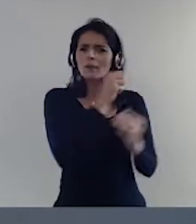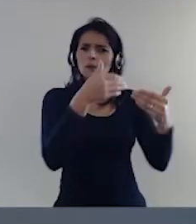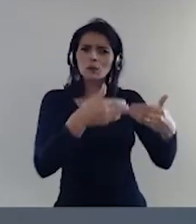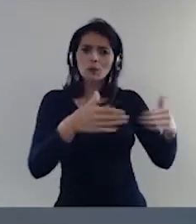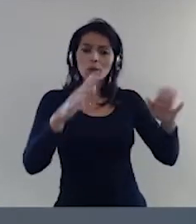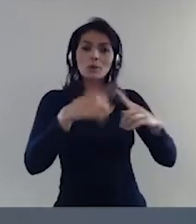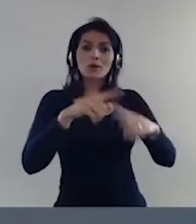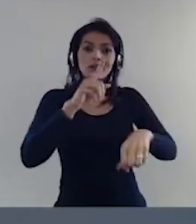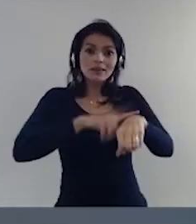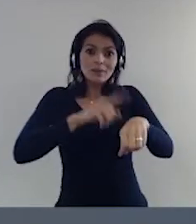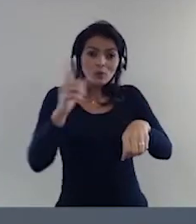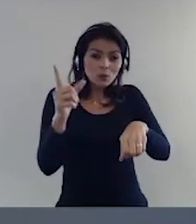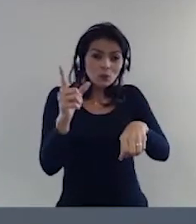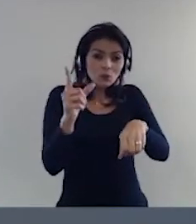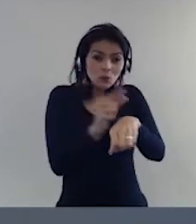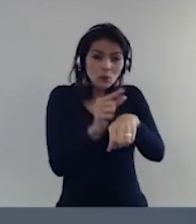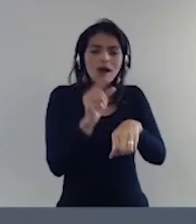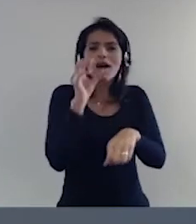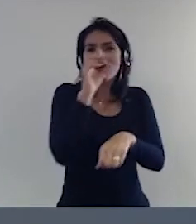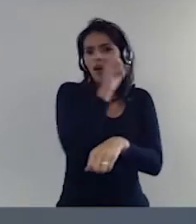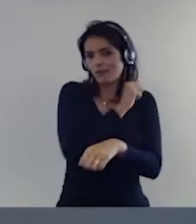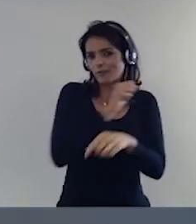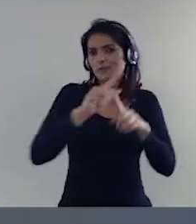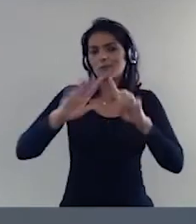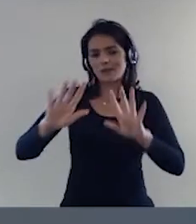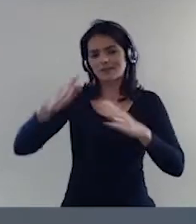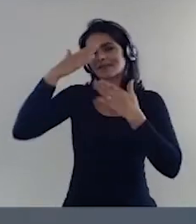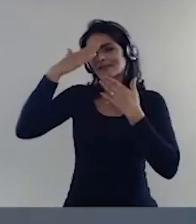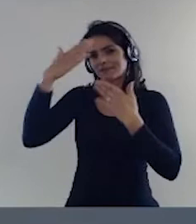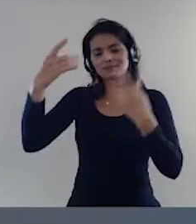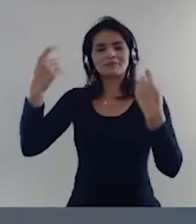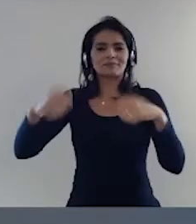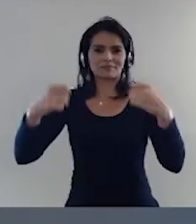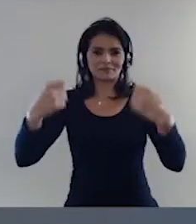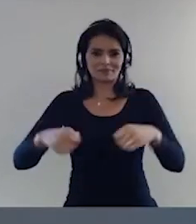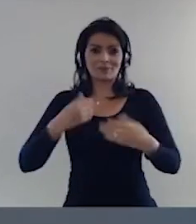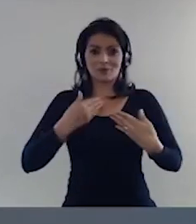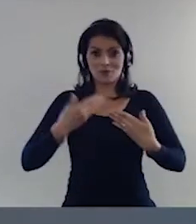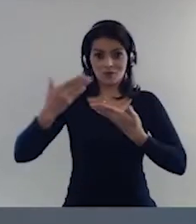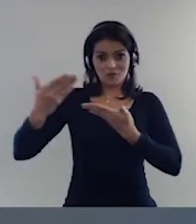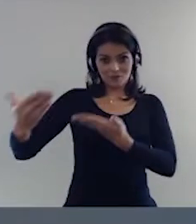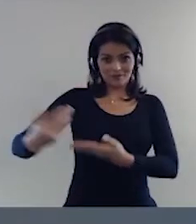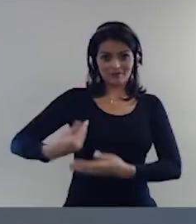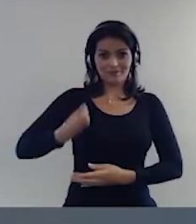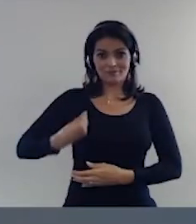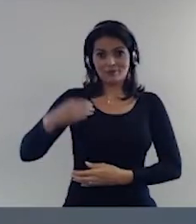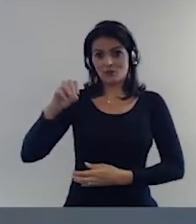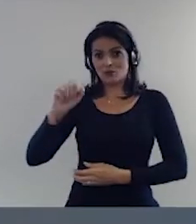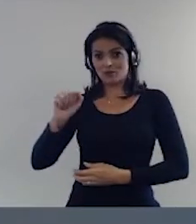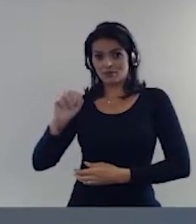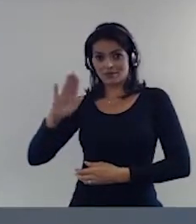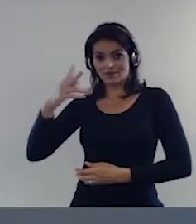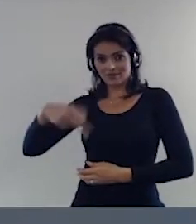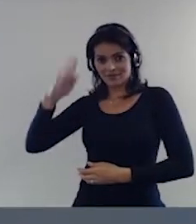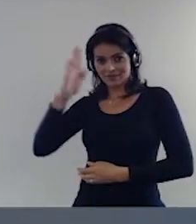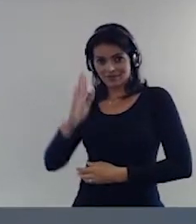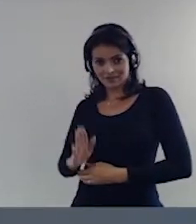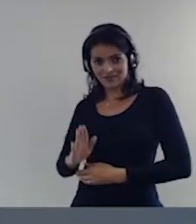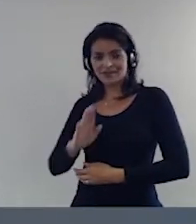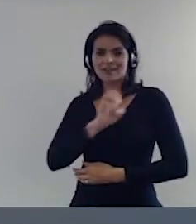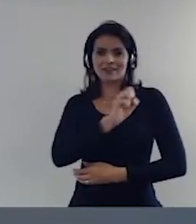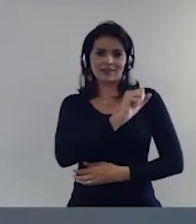porque o tempo é curto, mas não posso deixar de agradecer fortemente o convite que me foi formulado pela OAB Nacional, pela